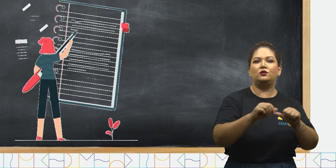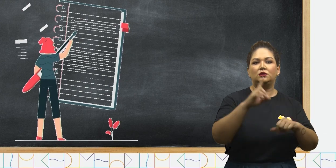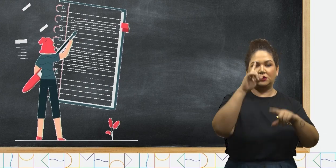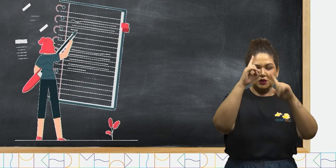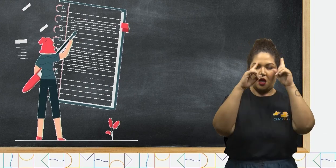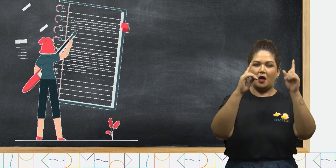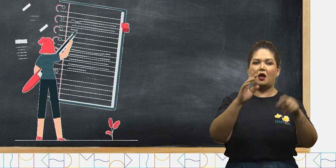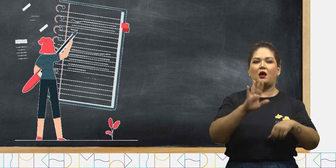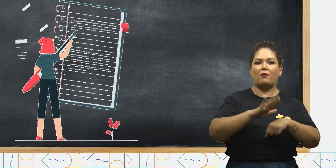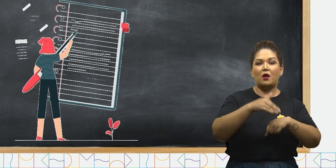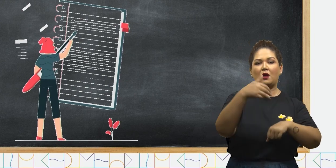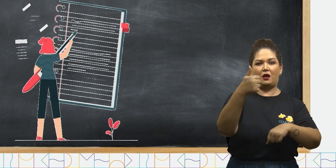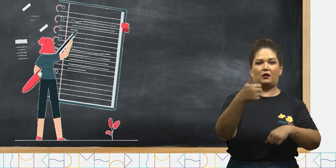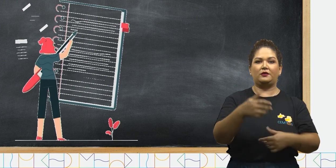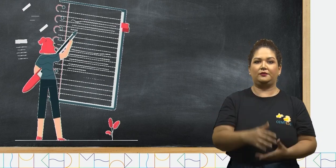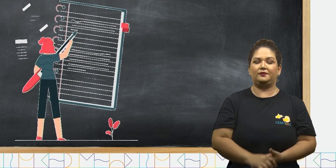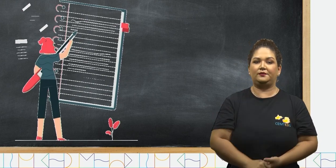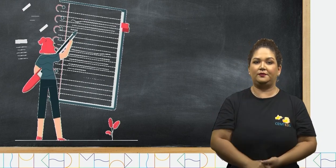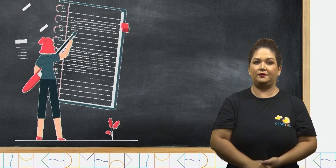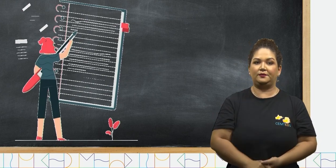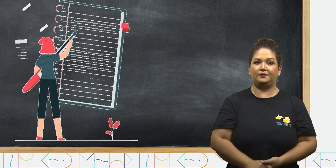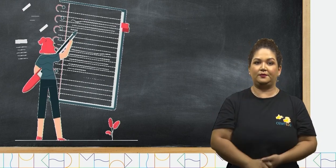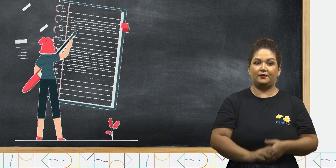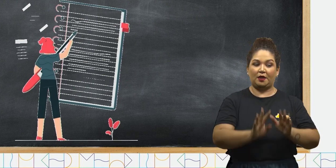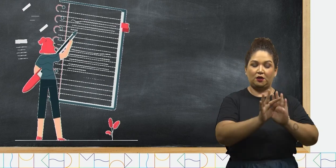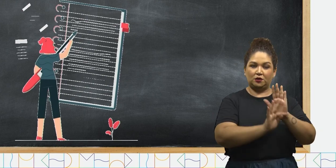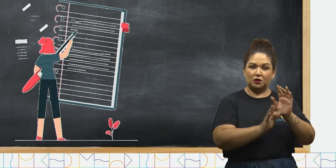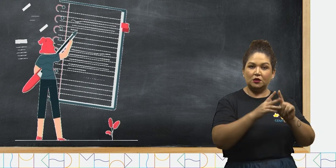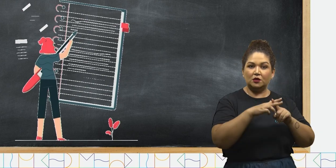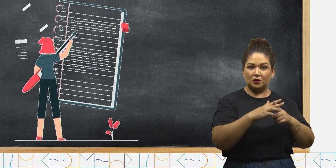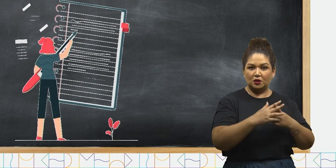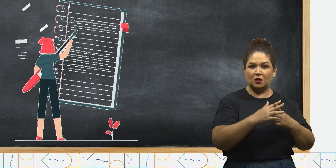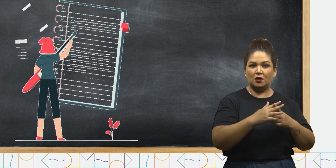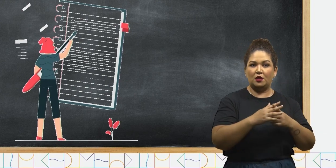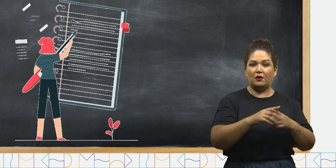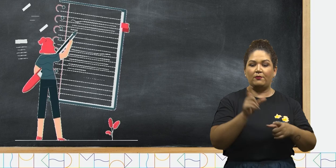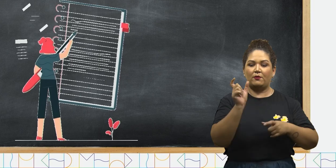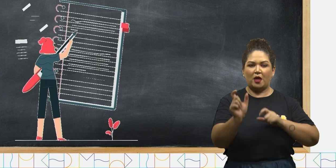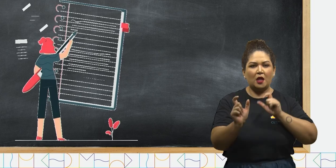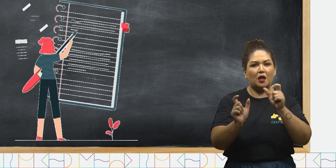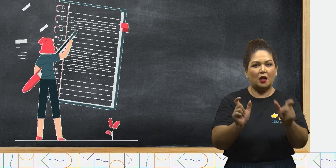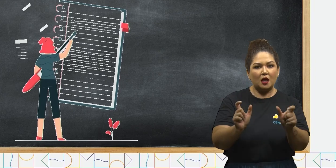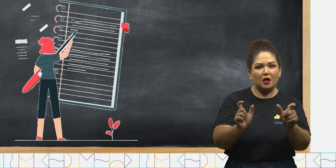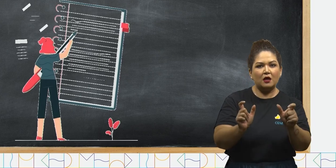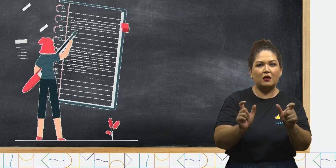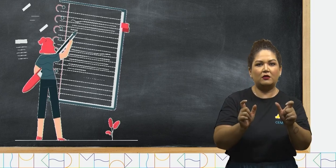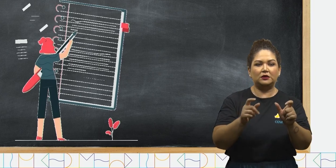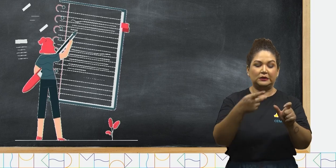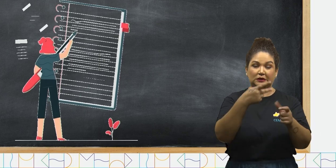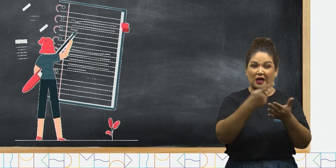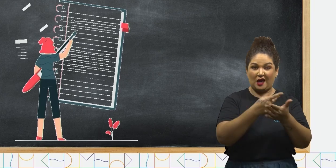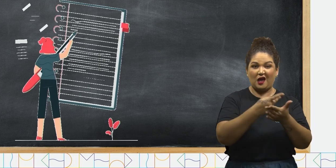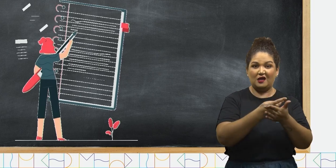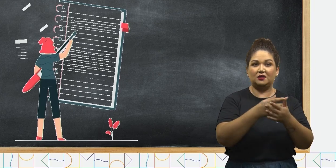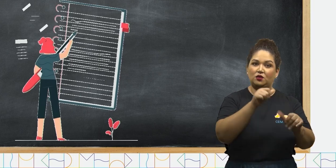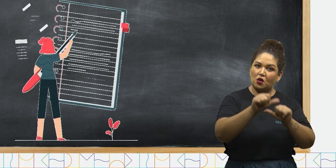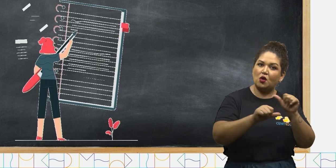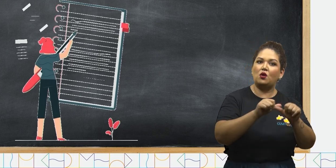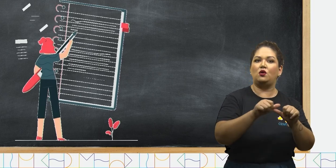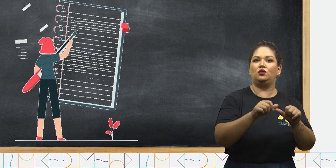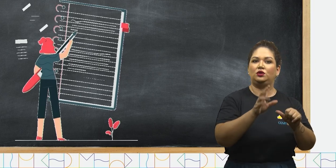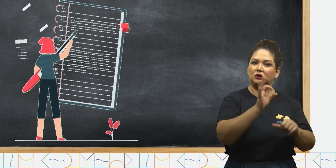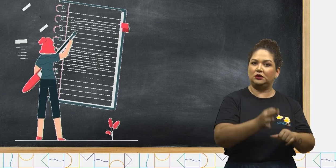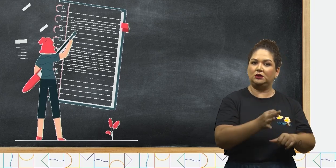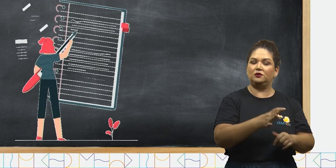ideias. Através da revisão, é possível corrigir os erros gramaticais e ortográficos.